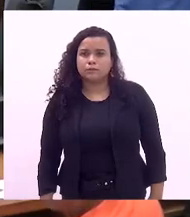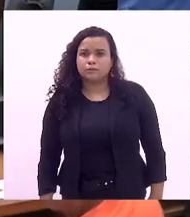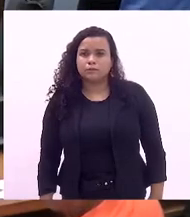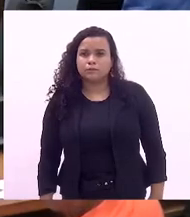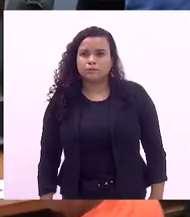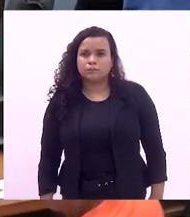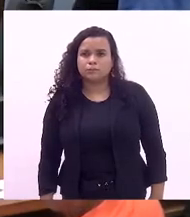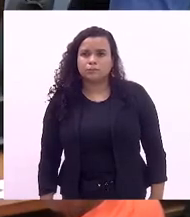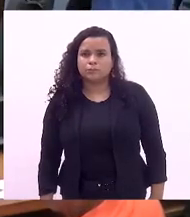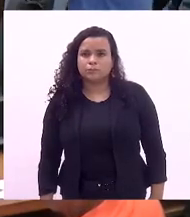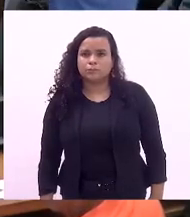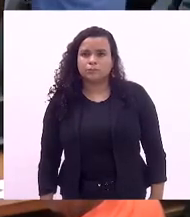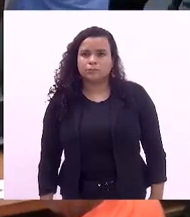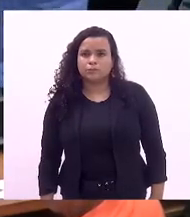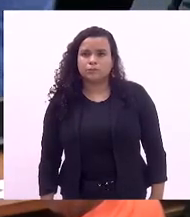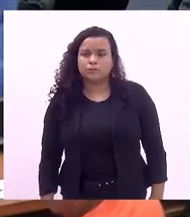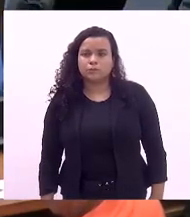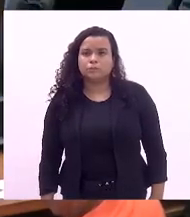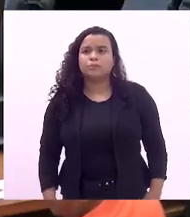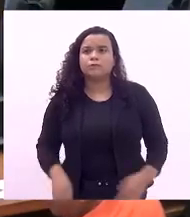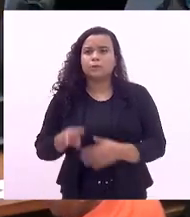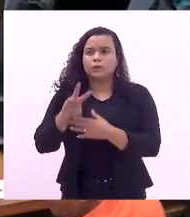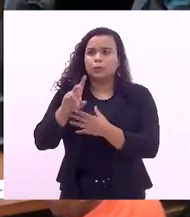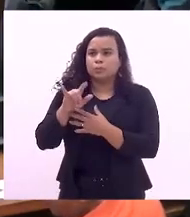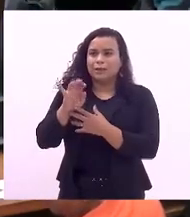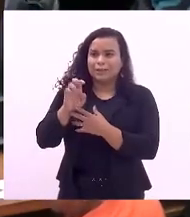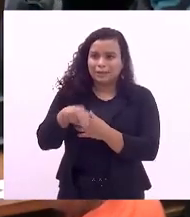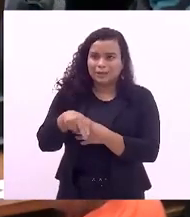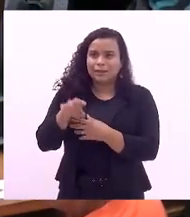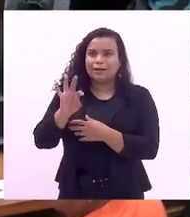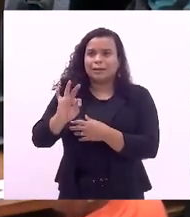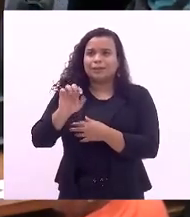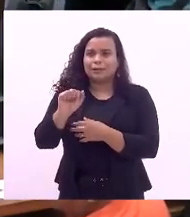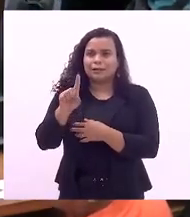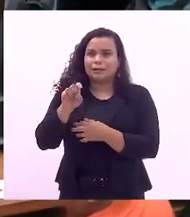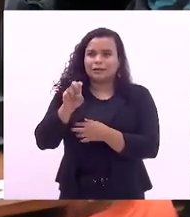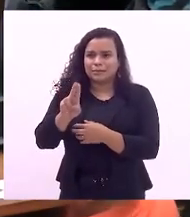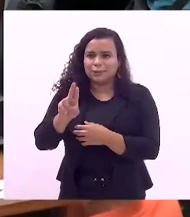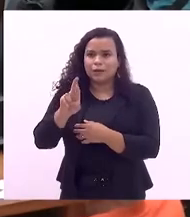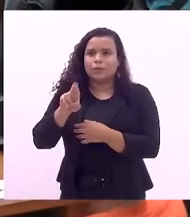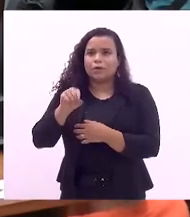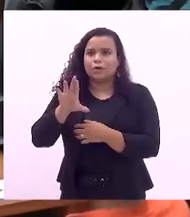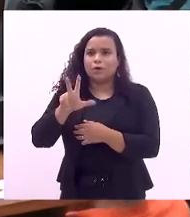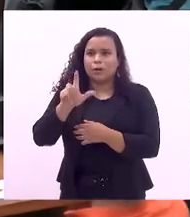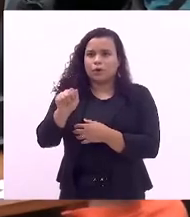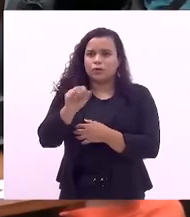o William Tadeu Rocha Silva